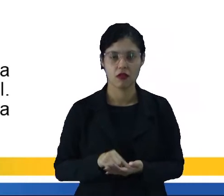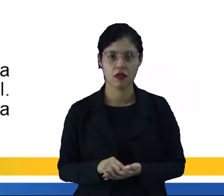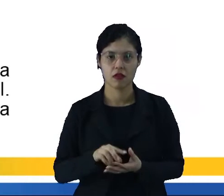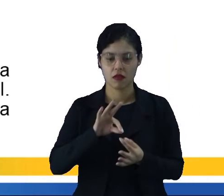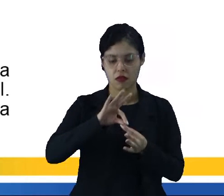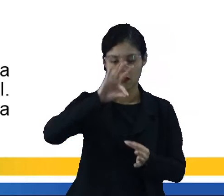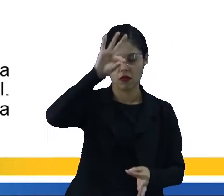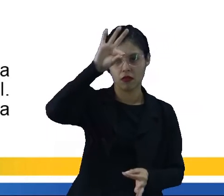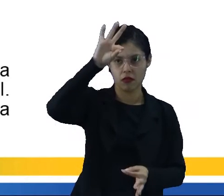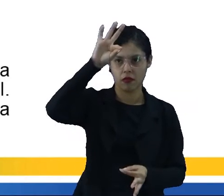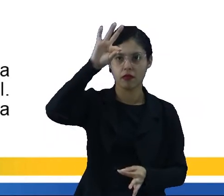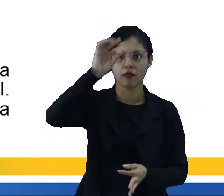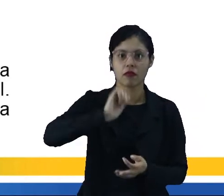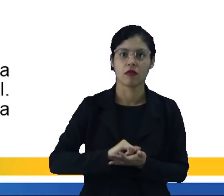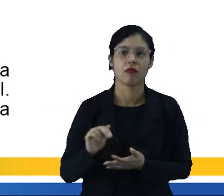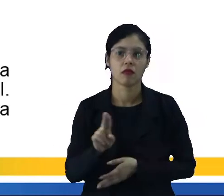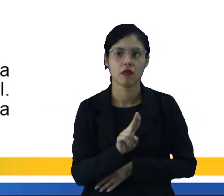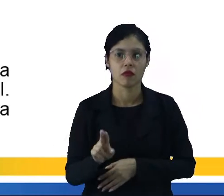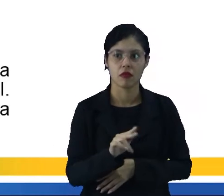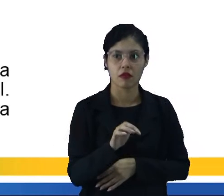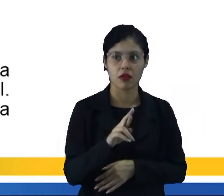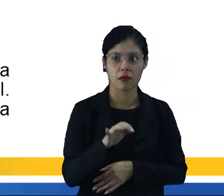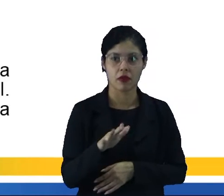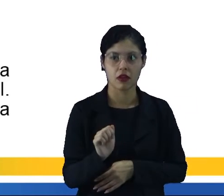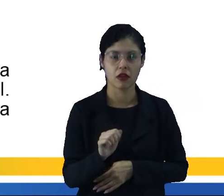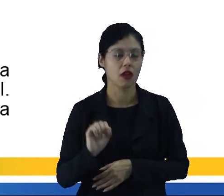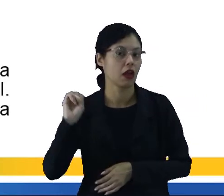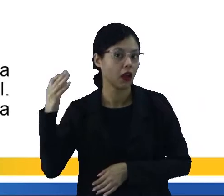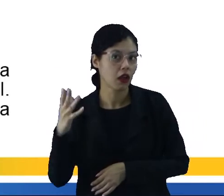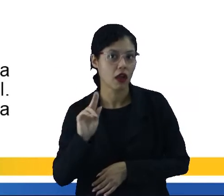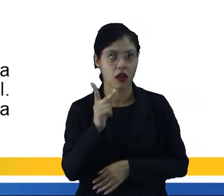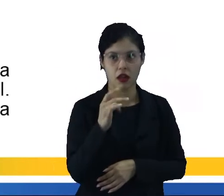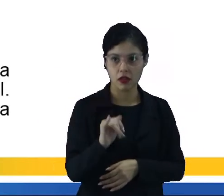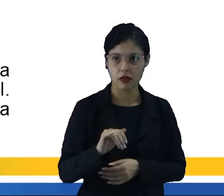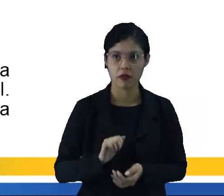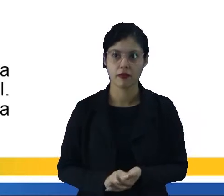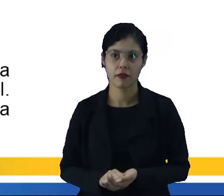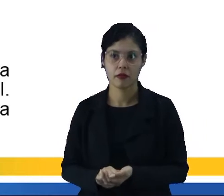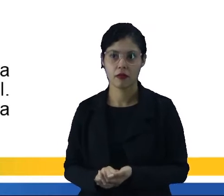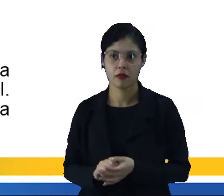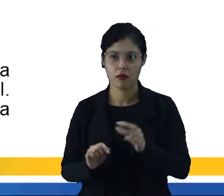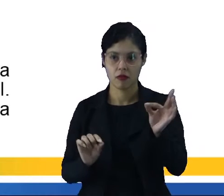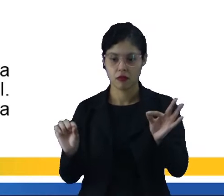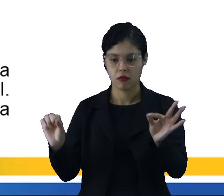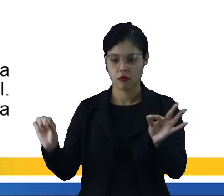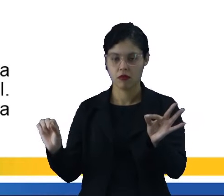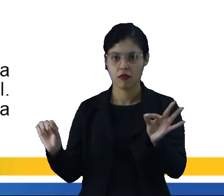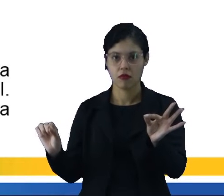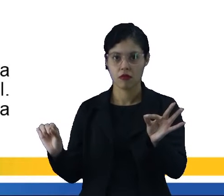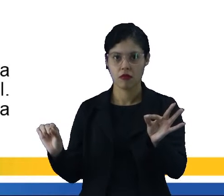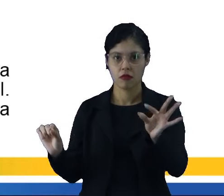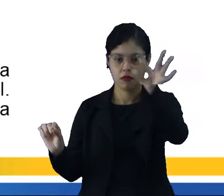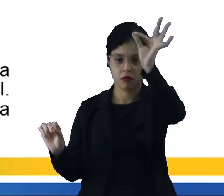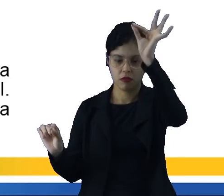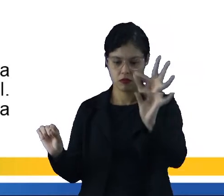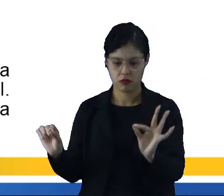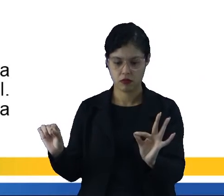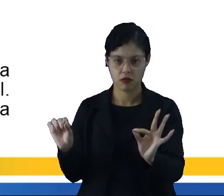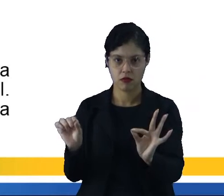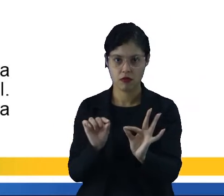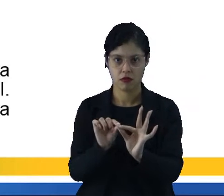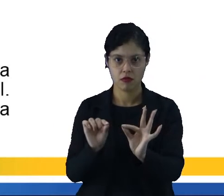ponto médio de uma aresta da base é chamada apótema da base no caso é o Hi o e se você